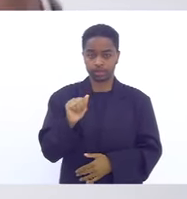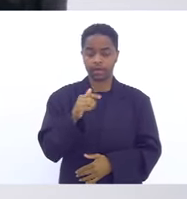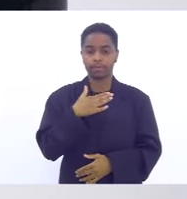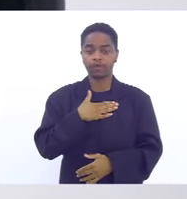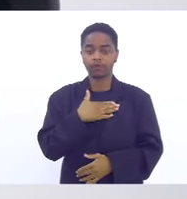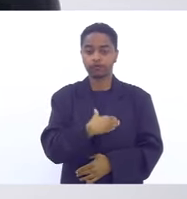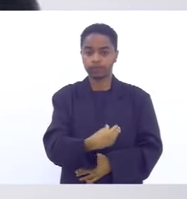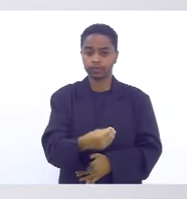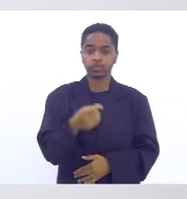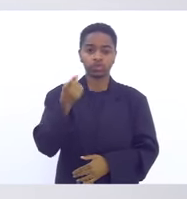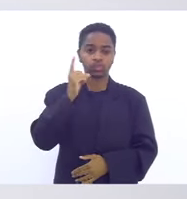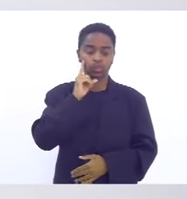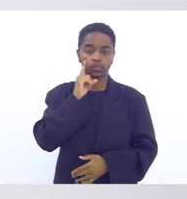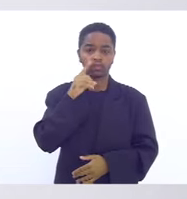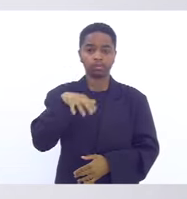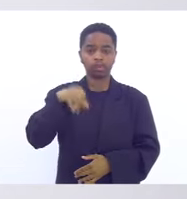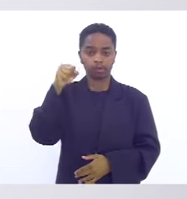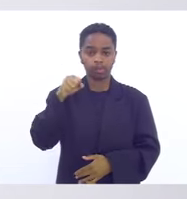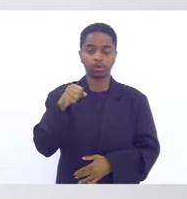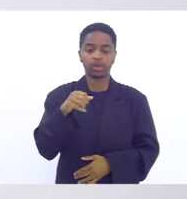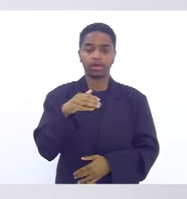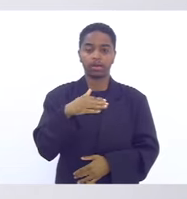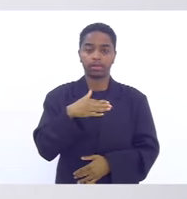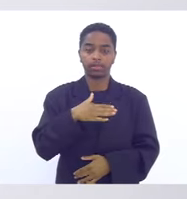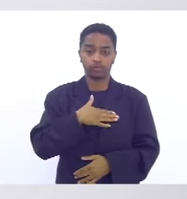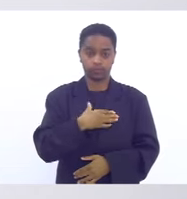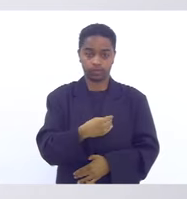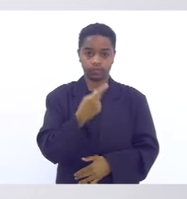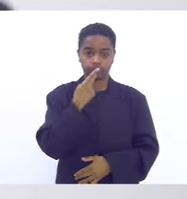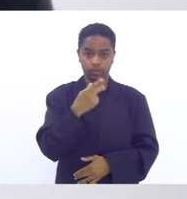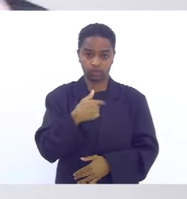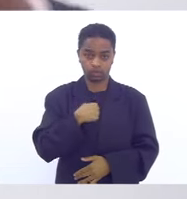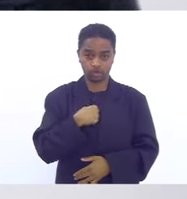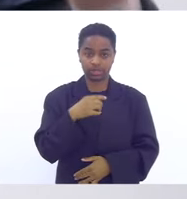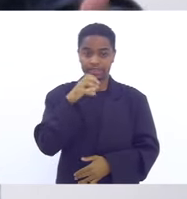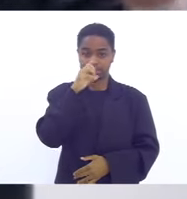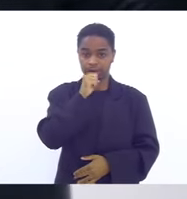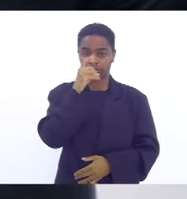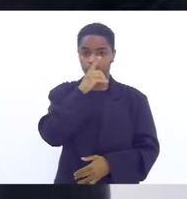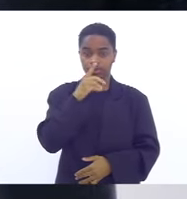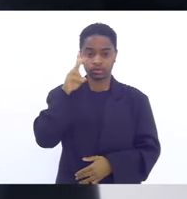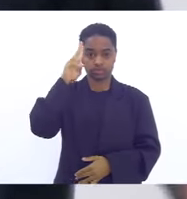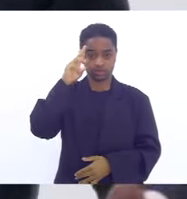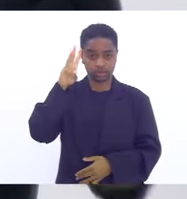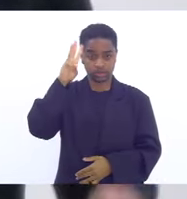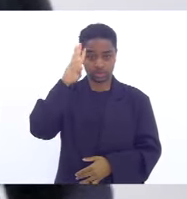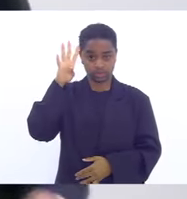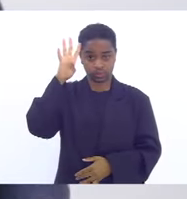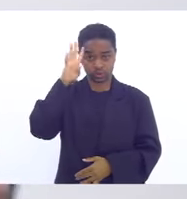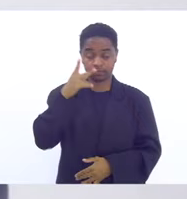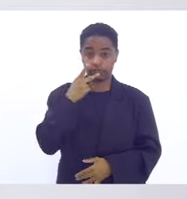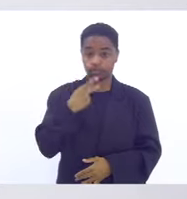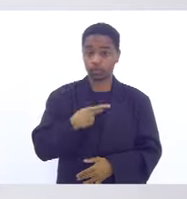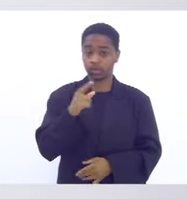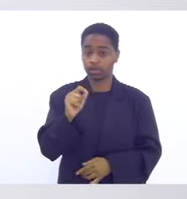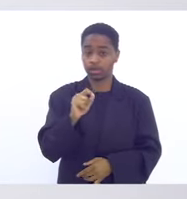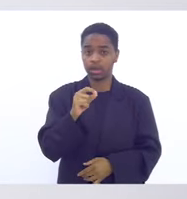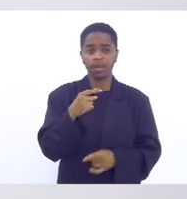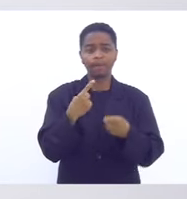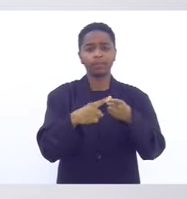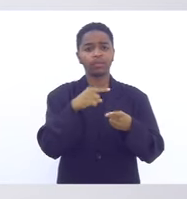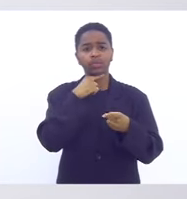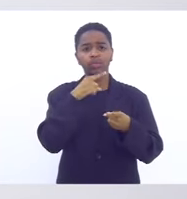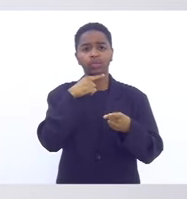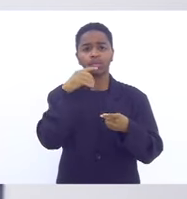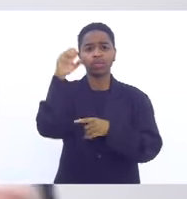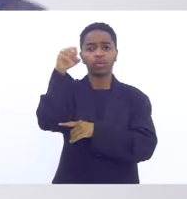dia a luz lá em casa faltou. Sábado, meu filho falou comigo, sábado, domingo, segunda, terça e quarta: pai, por que você não está conseguindo